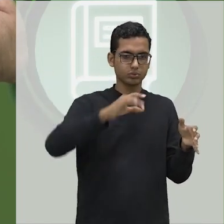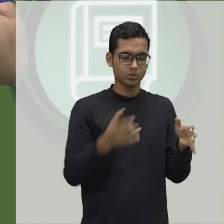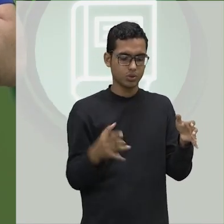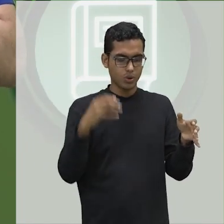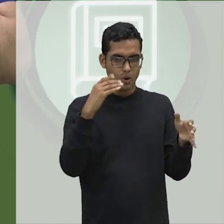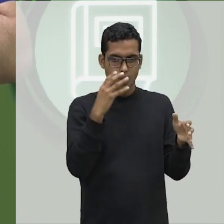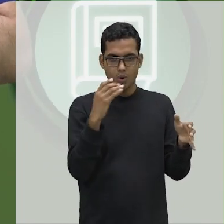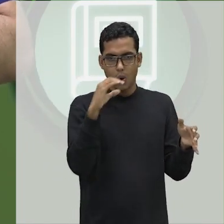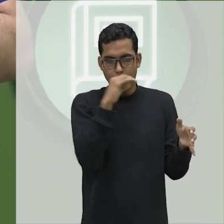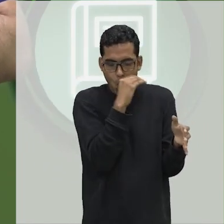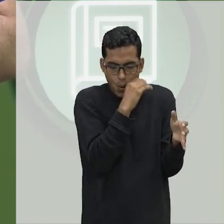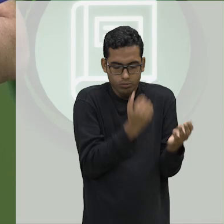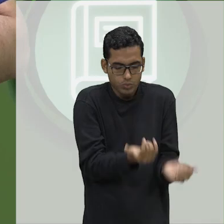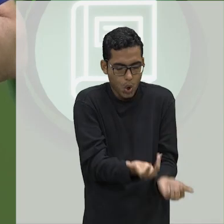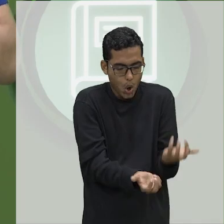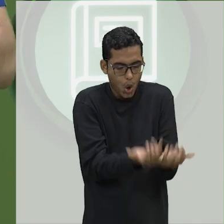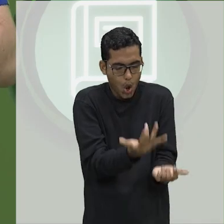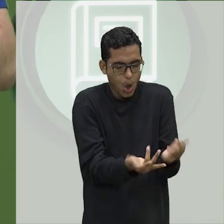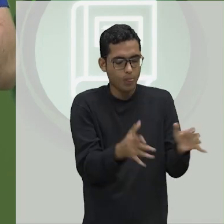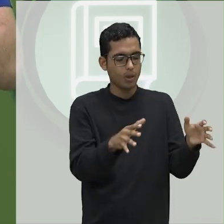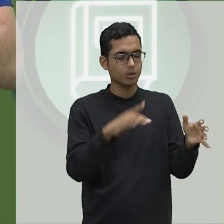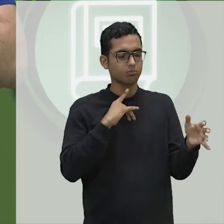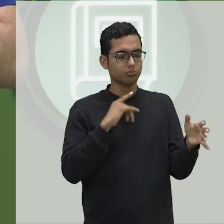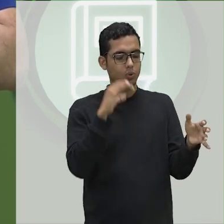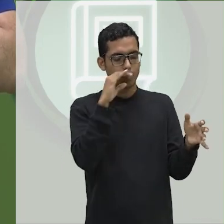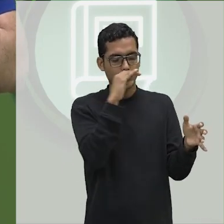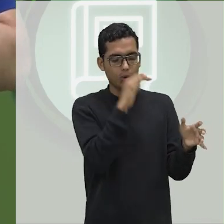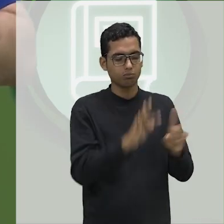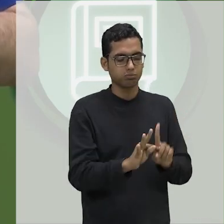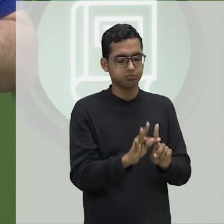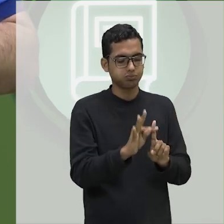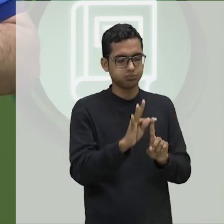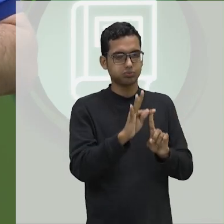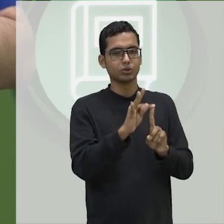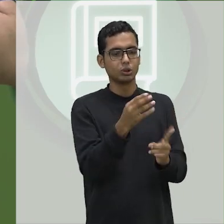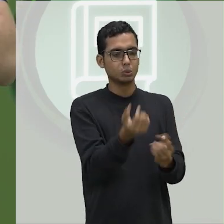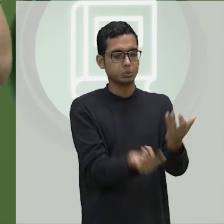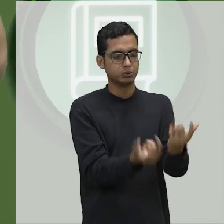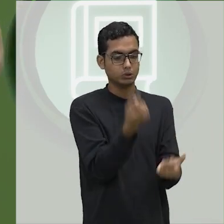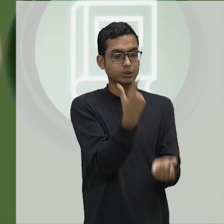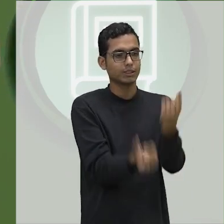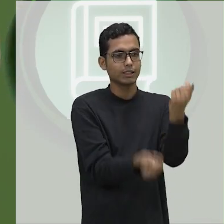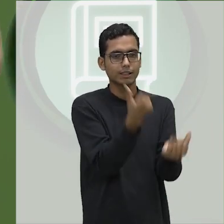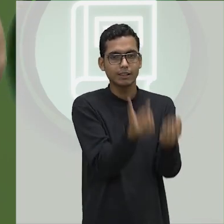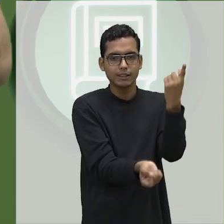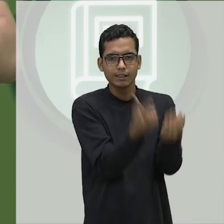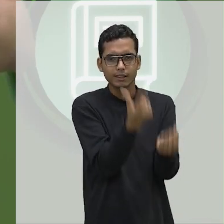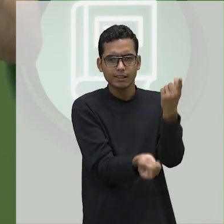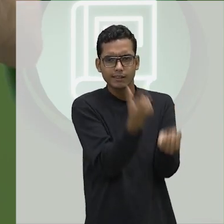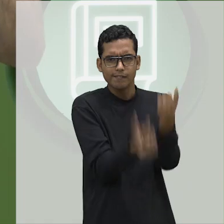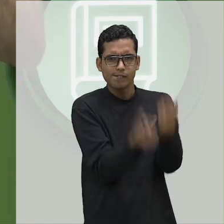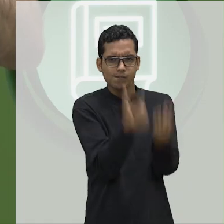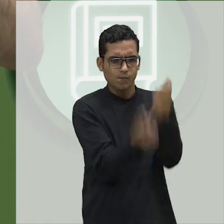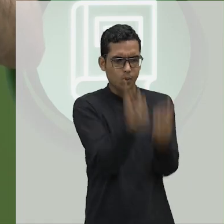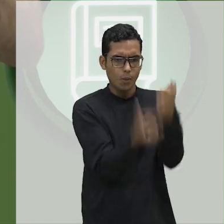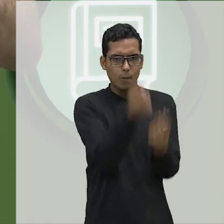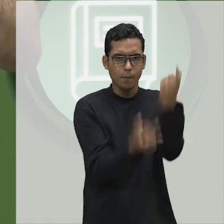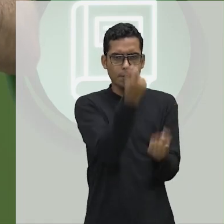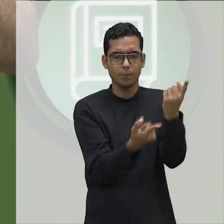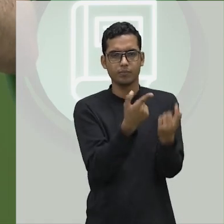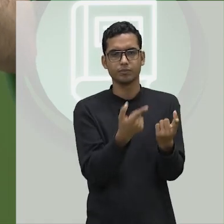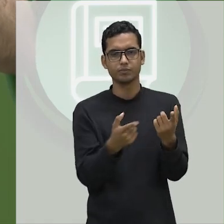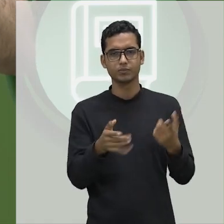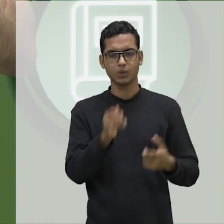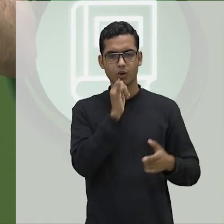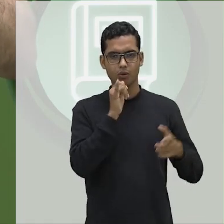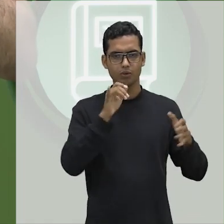pipoca, certo? Vamos ver se esse fenômeno ele é reversível ou irreversível. Se eu pegar a pipoca